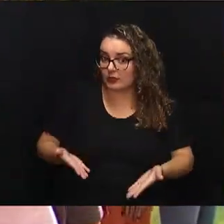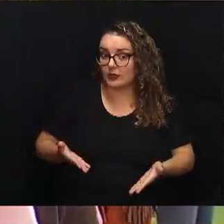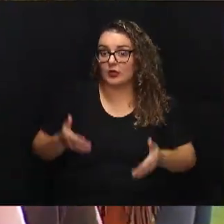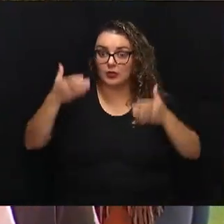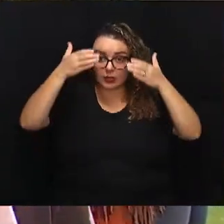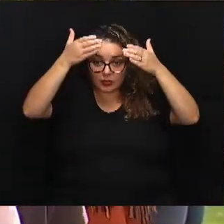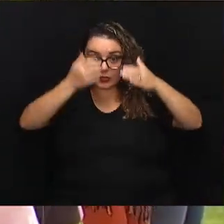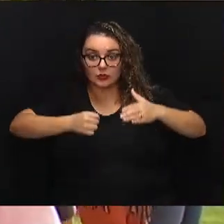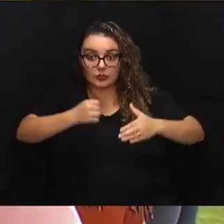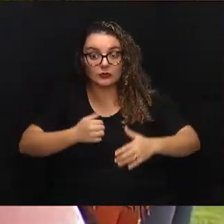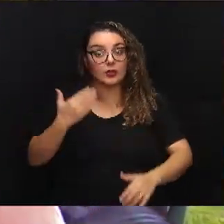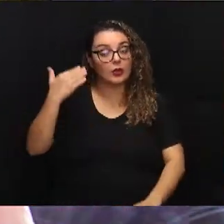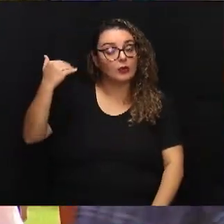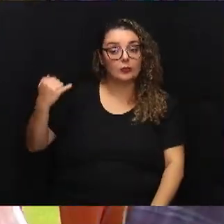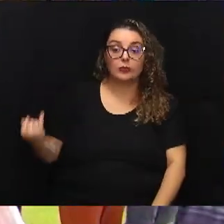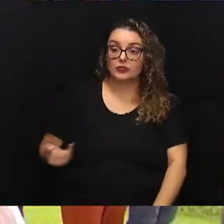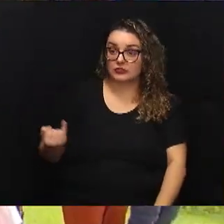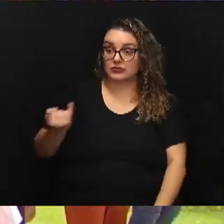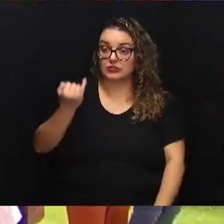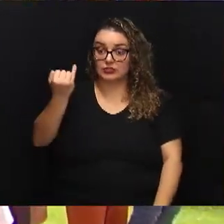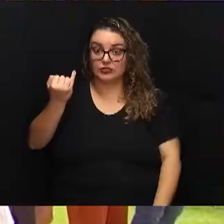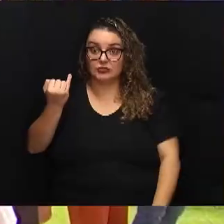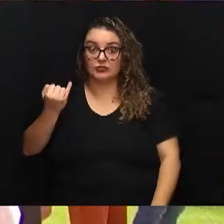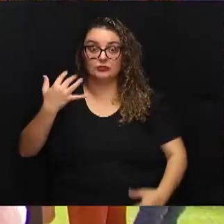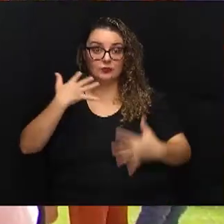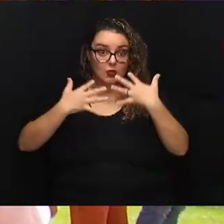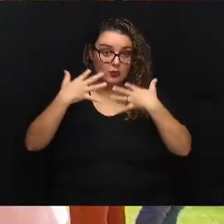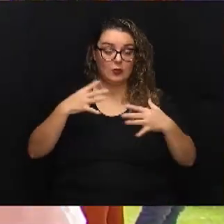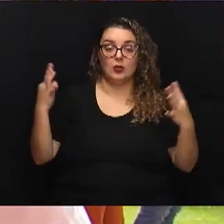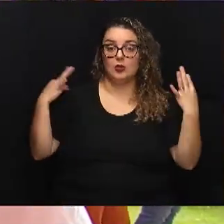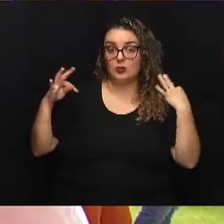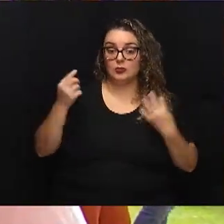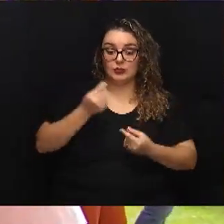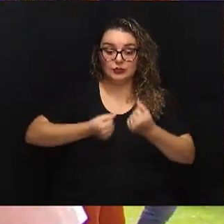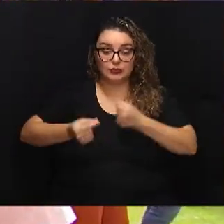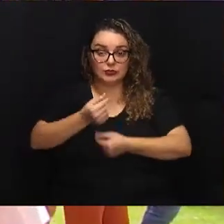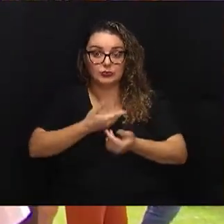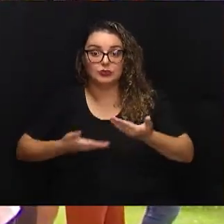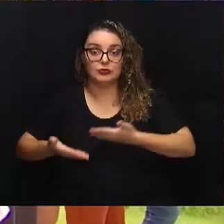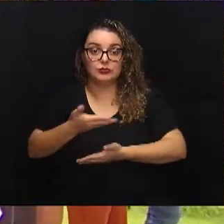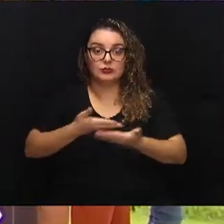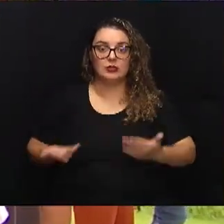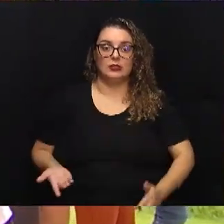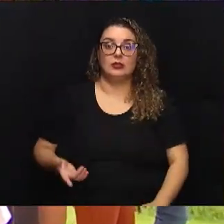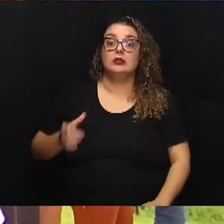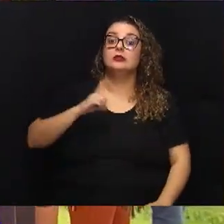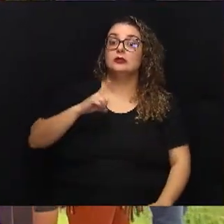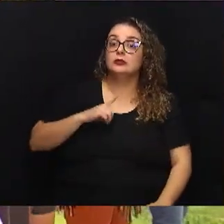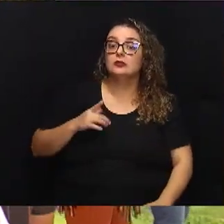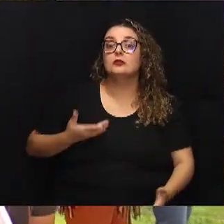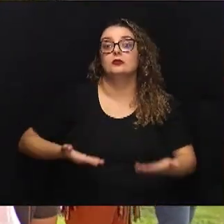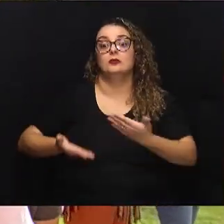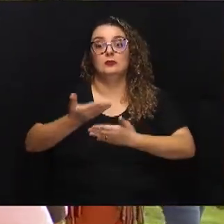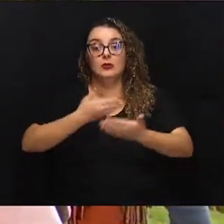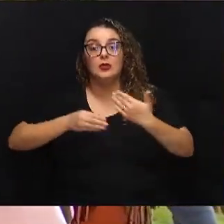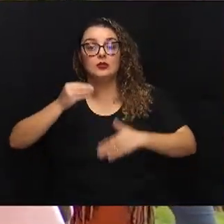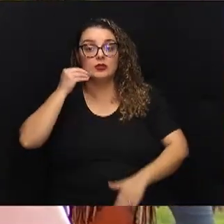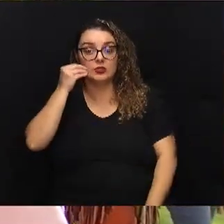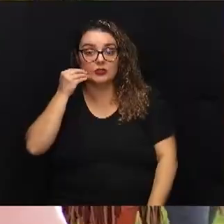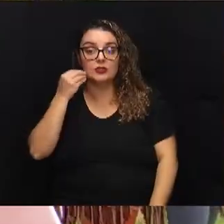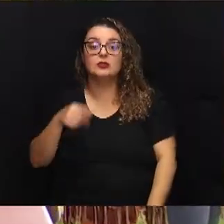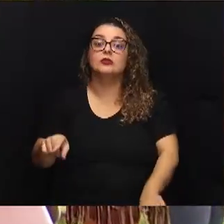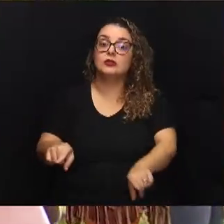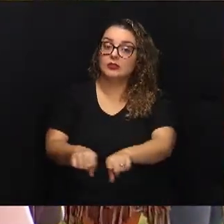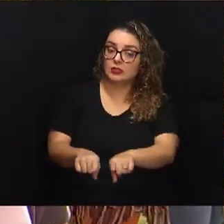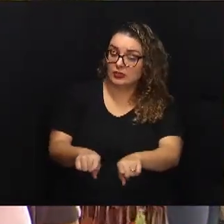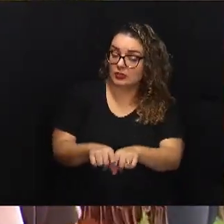chefes renomados, né? Atrai também o turismo de negócio, então aqui também está tendo uma troca de experiência, além do